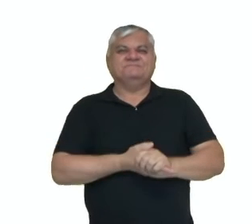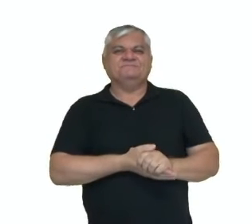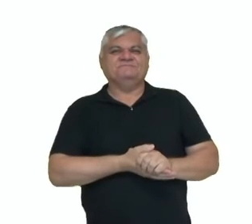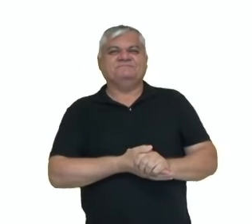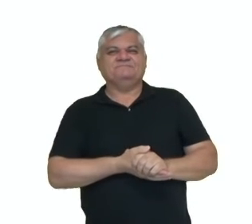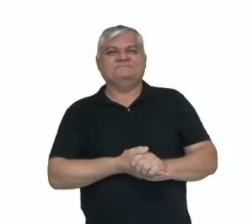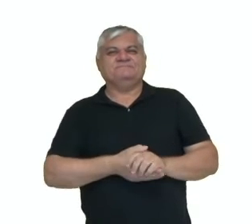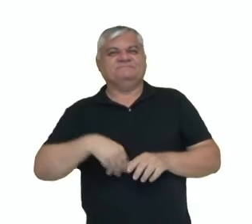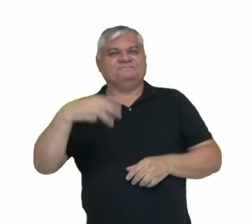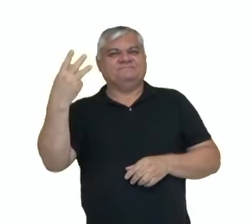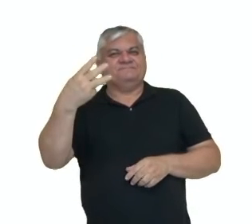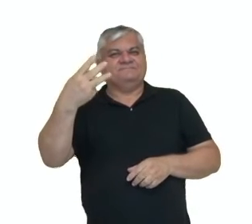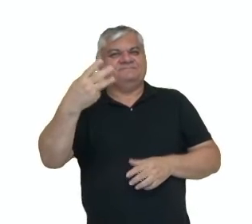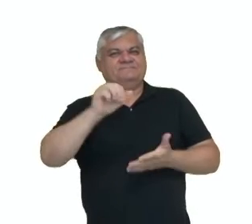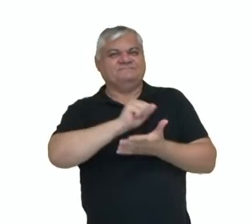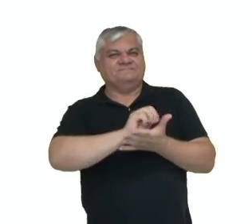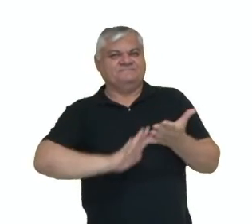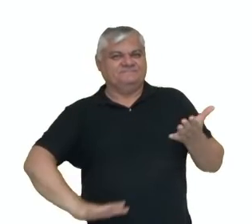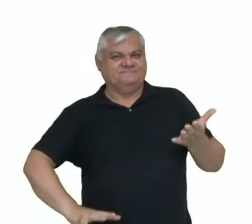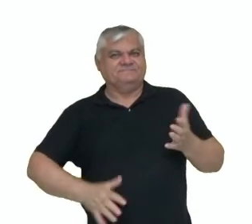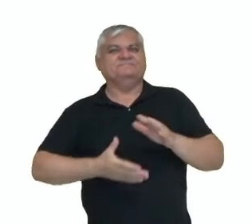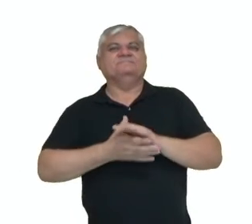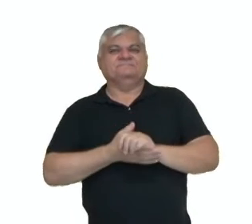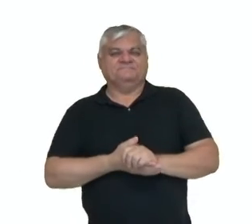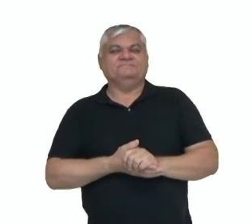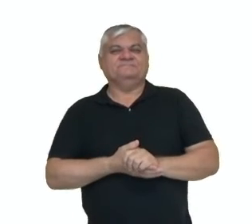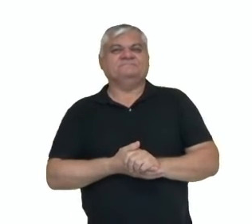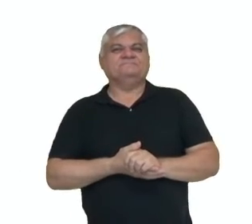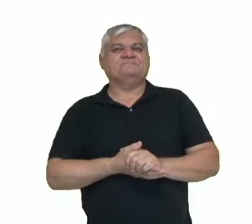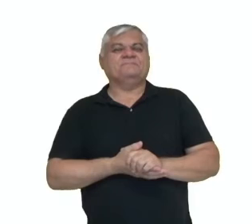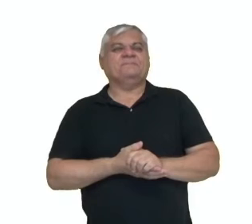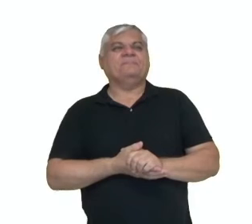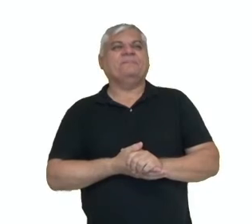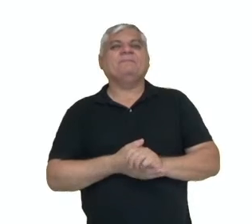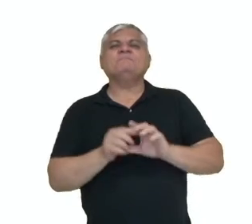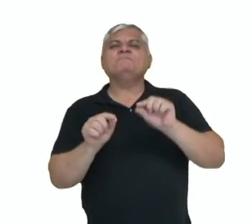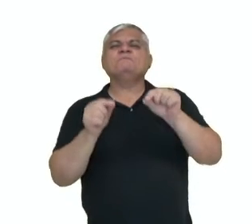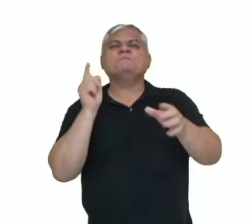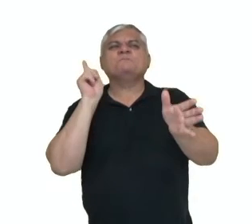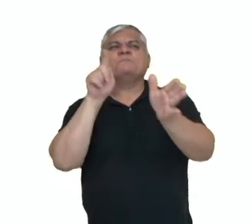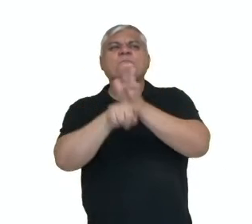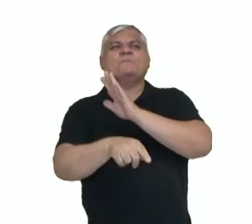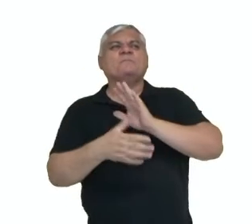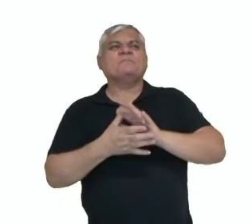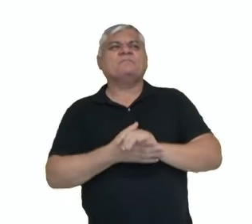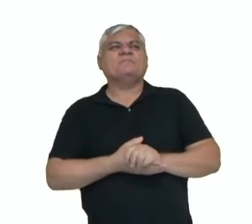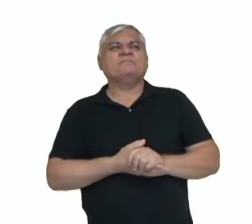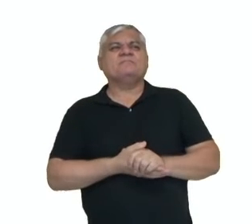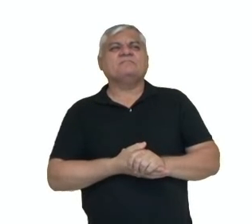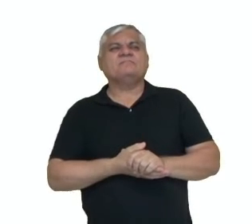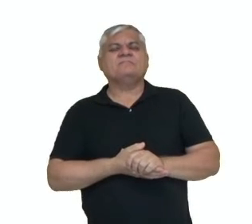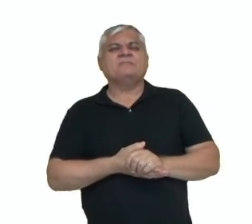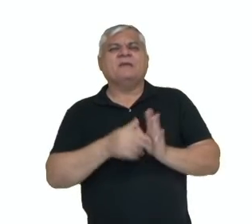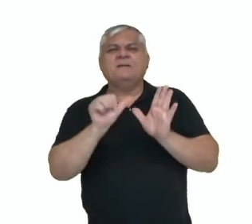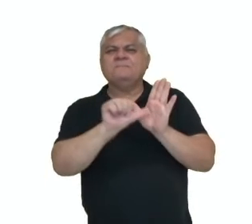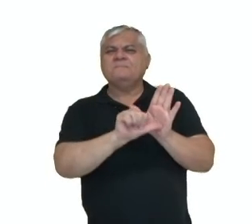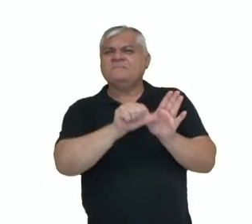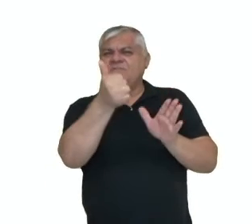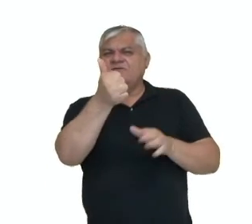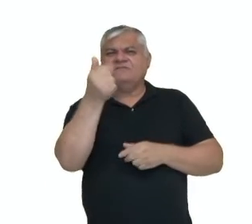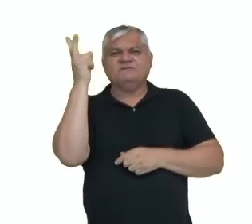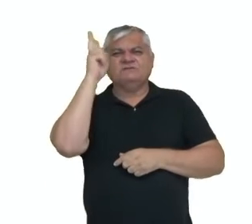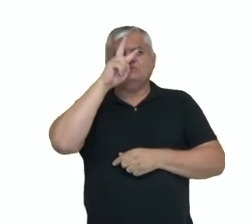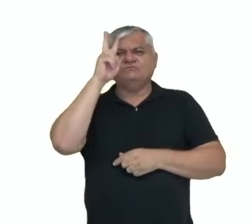leva aqui para a nossa última atividade da aula de hoje, em que eu pergunto para vocês: pela primeira vez na